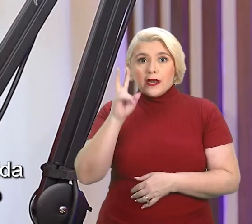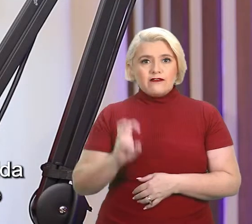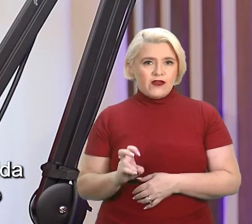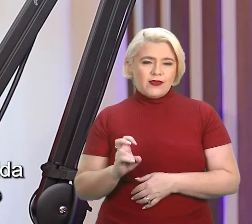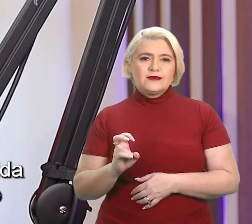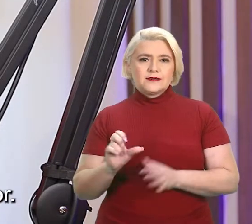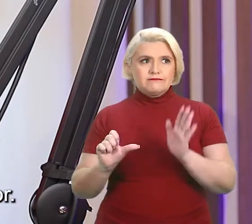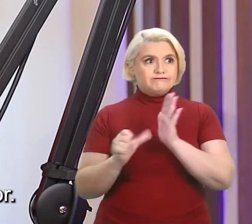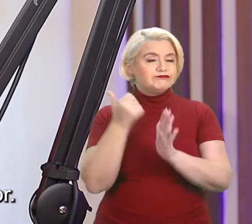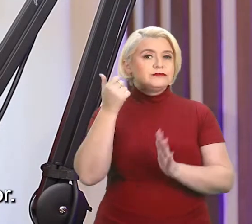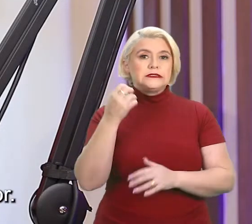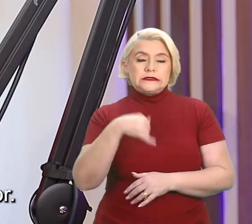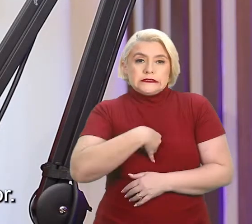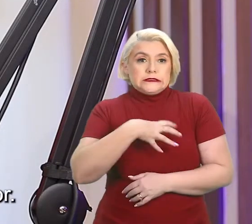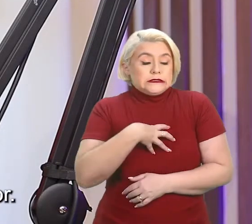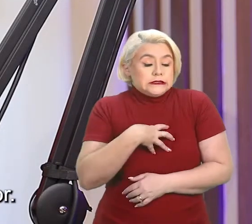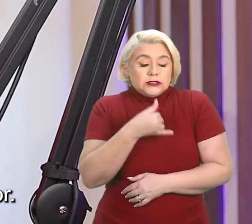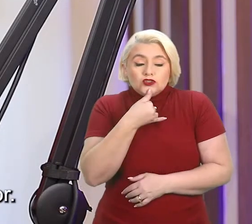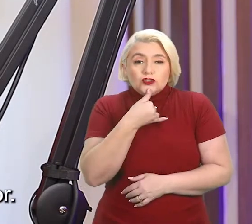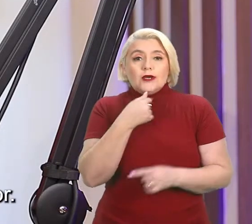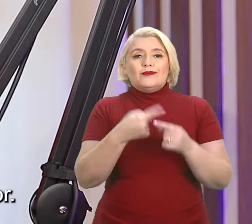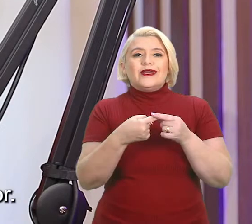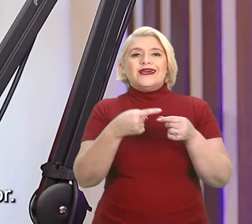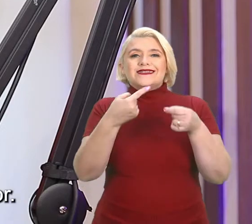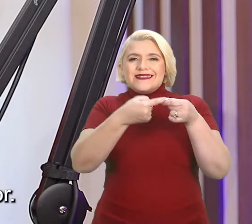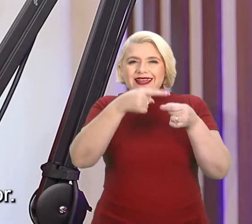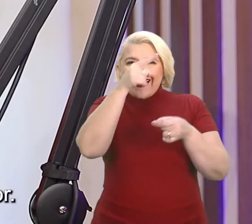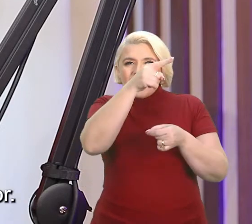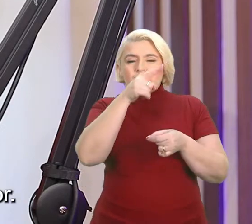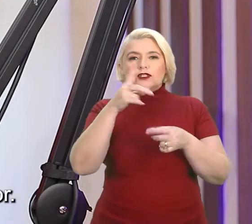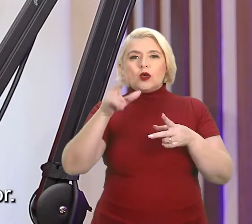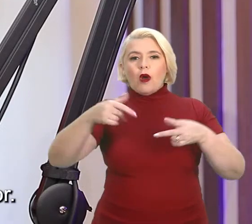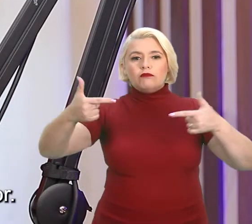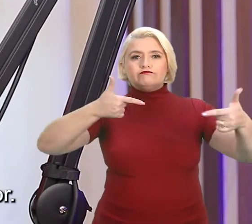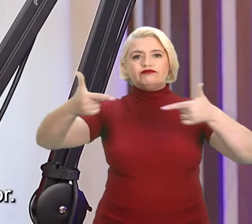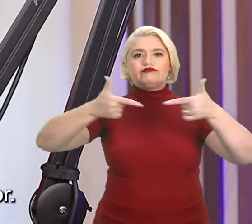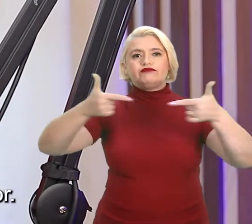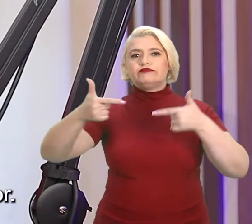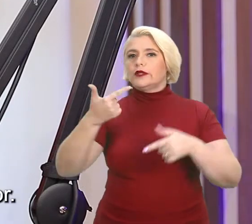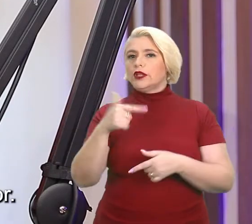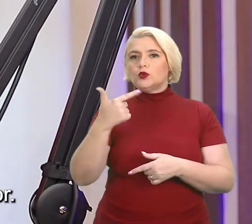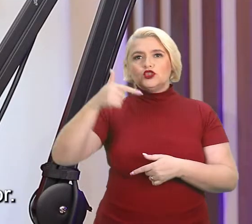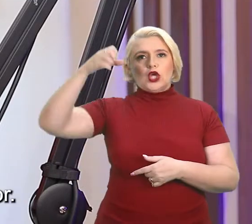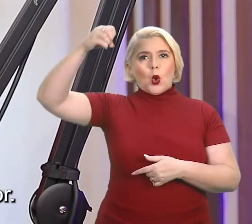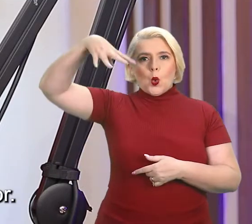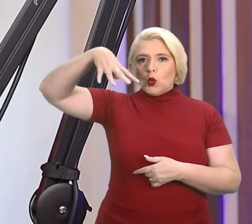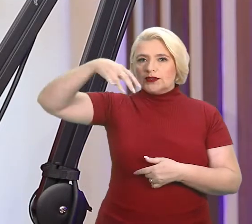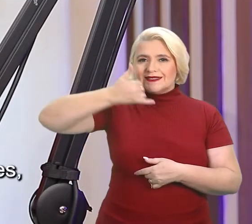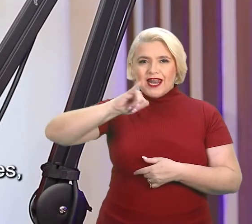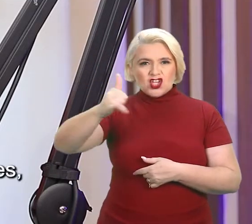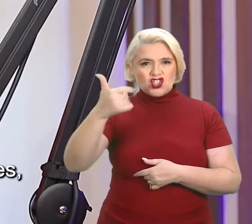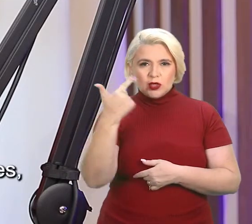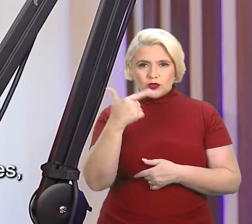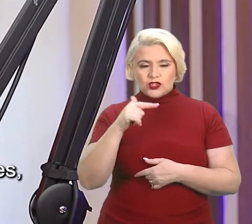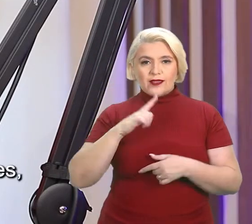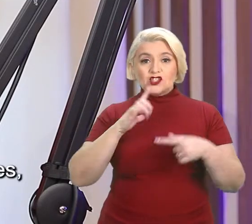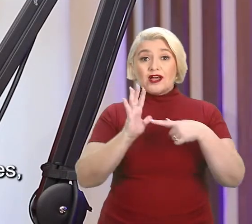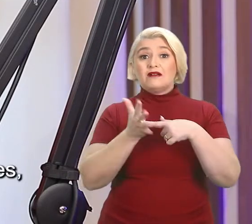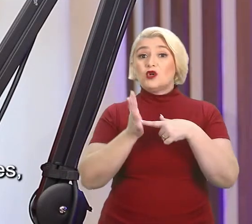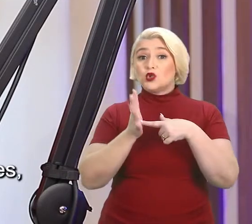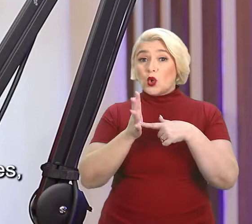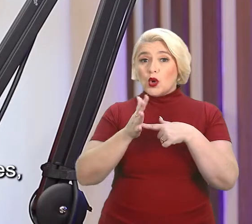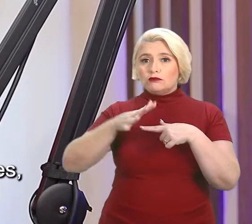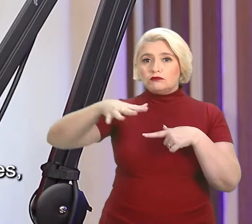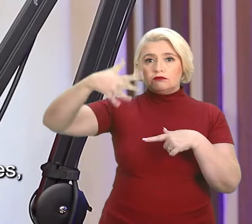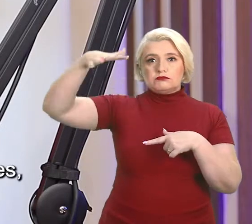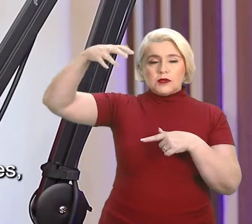era uma cidade que era um velho oeste. Não tinha luz elétrica, era motor, gerador, e aí o gerador